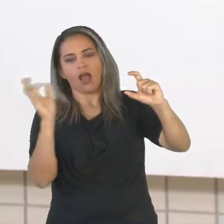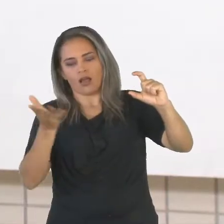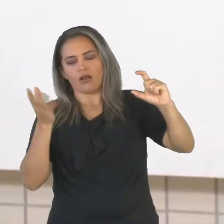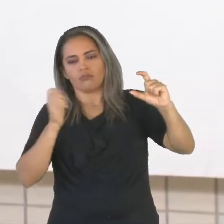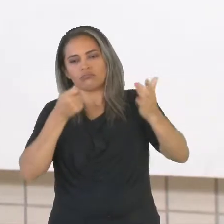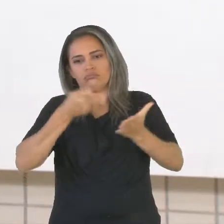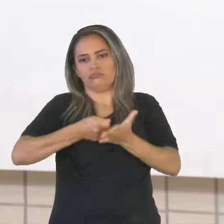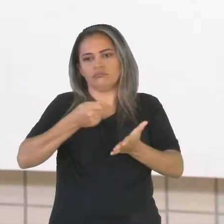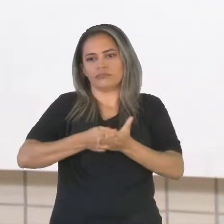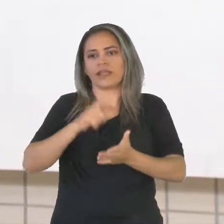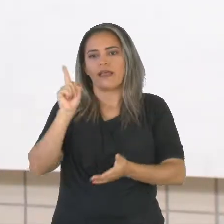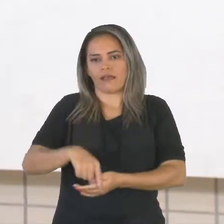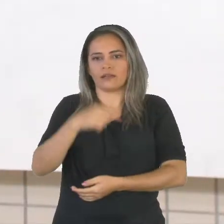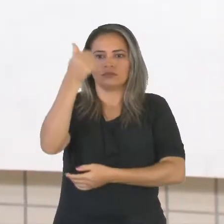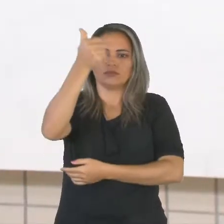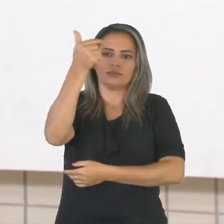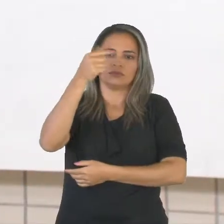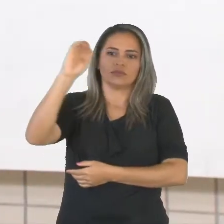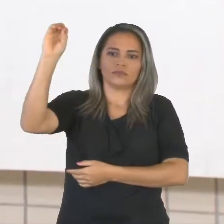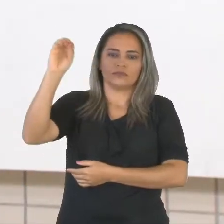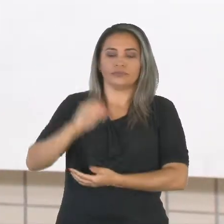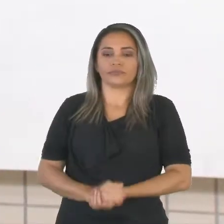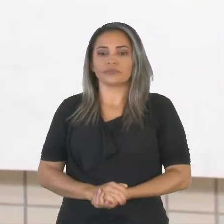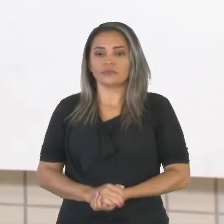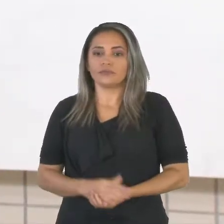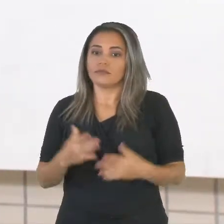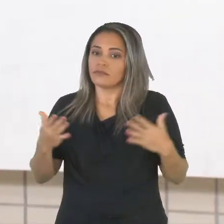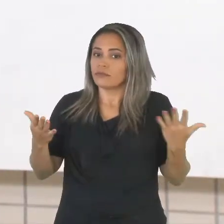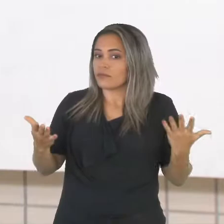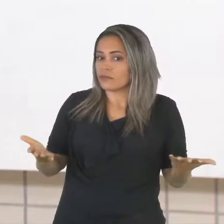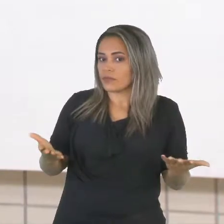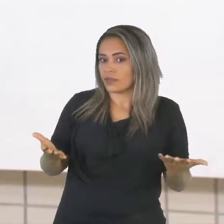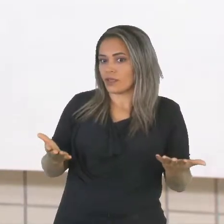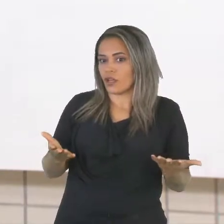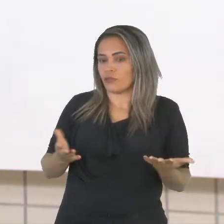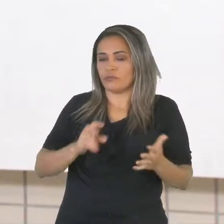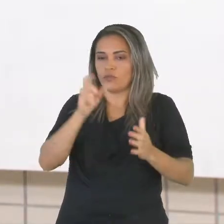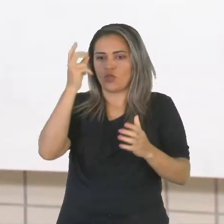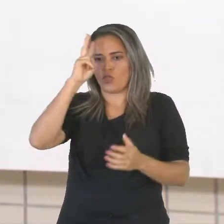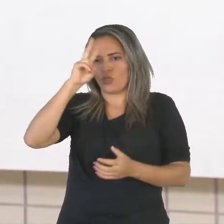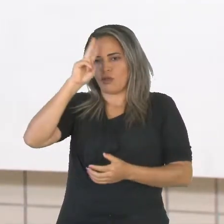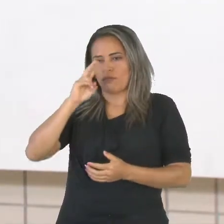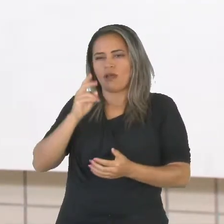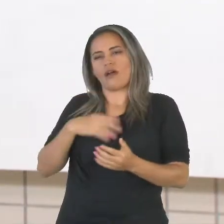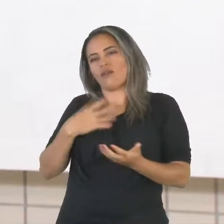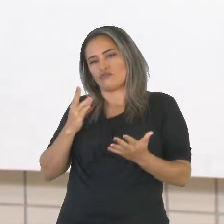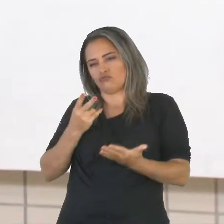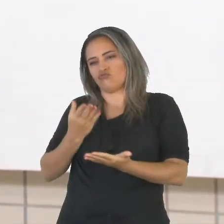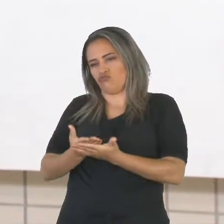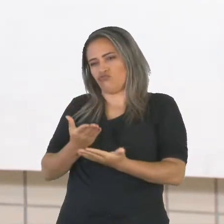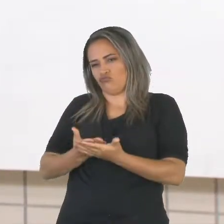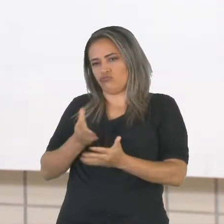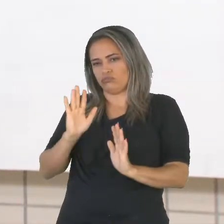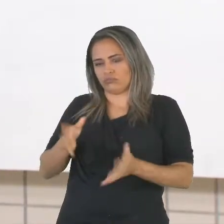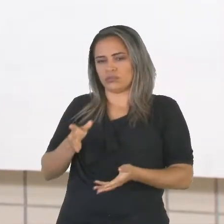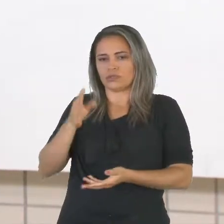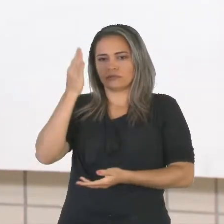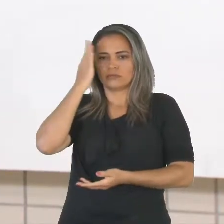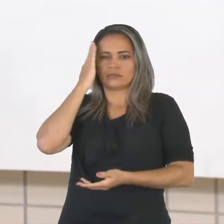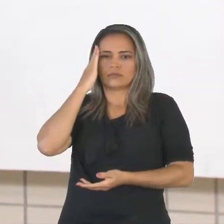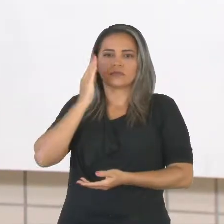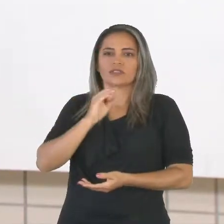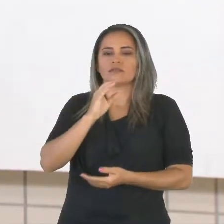seja do 2º grau. Então, por comum, pelo método mais convencional, nós separamos